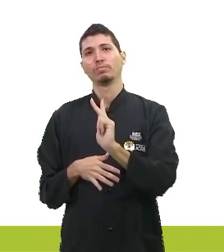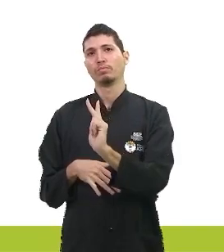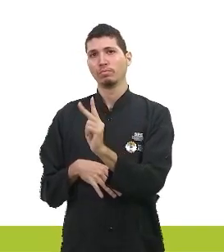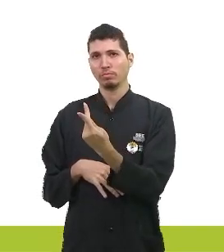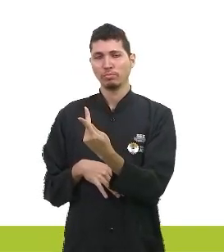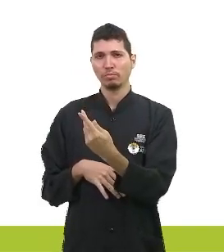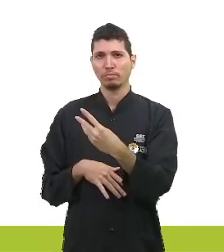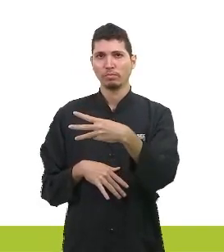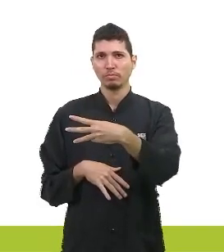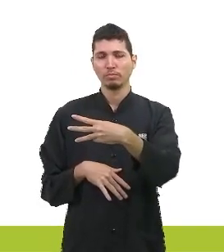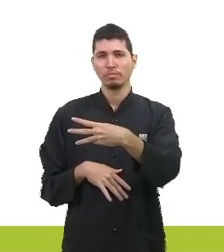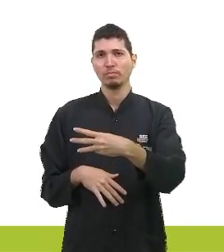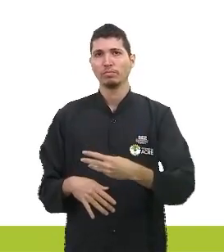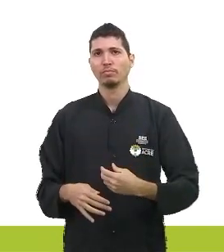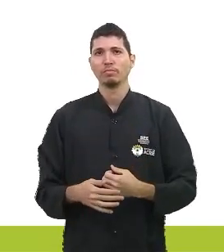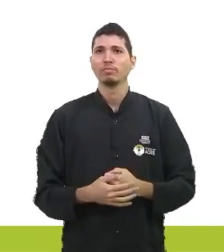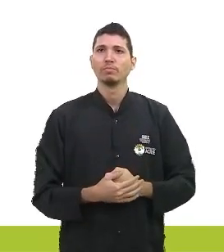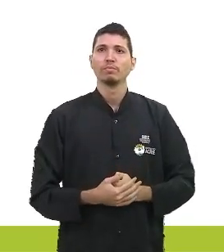altura H1.